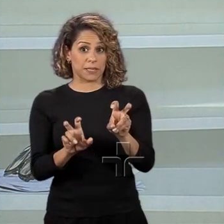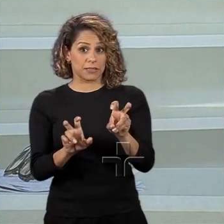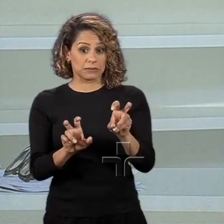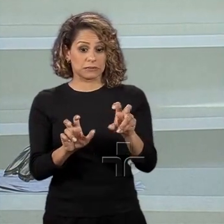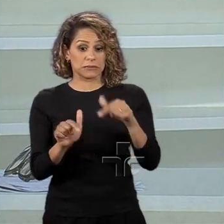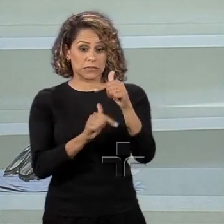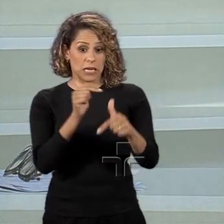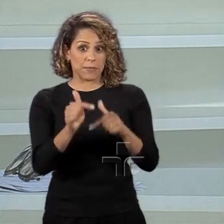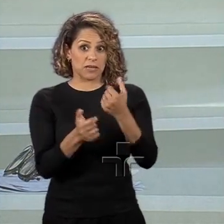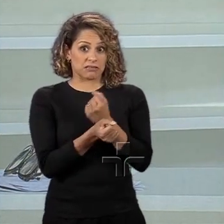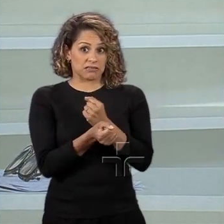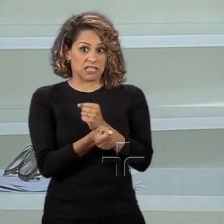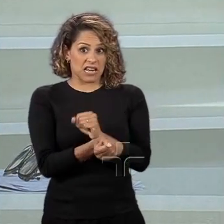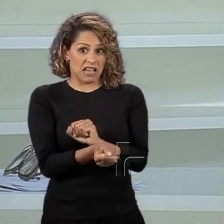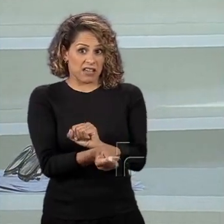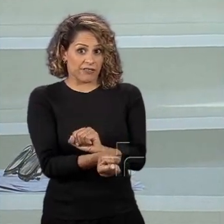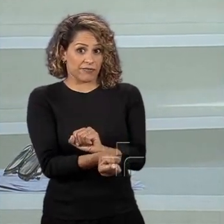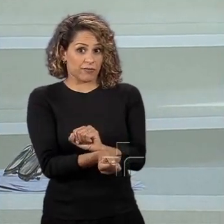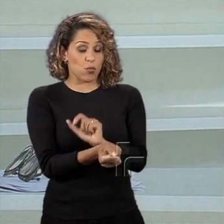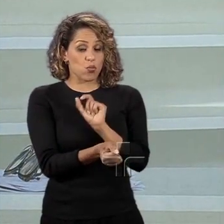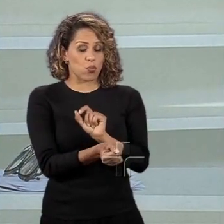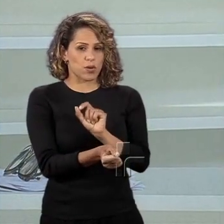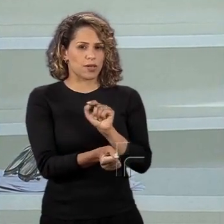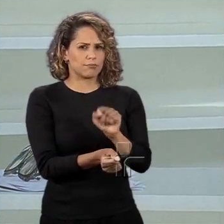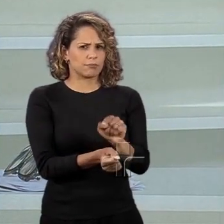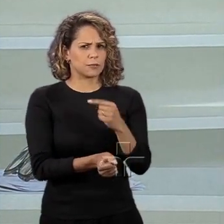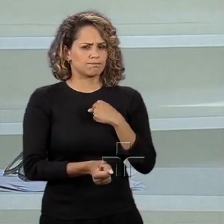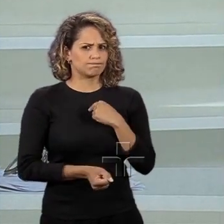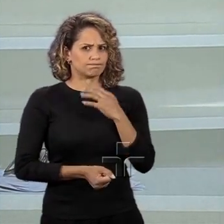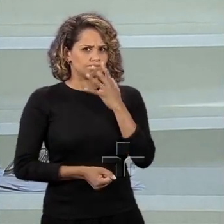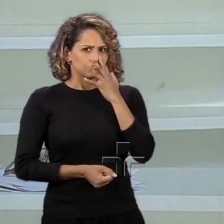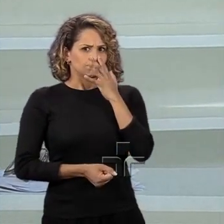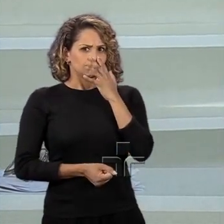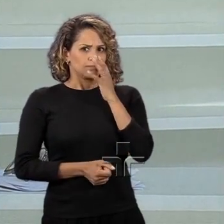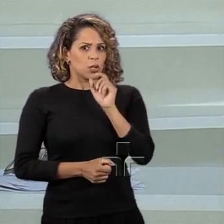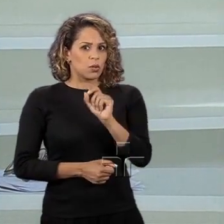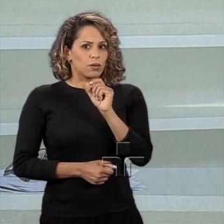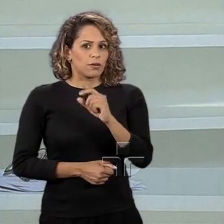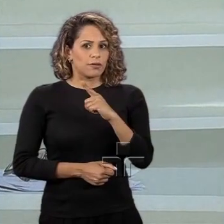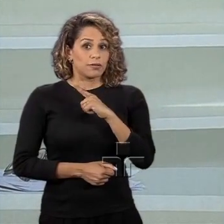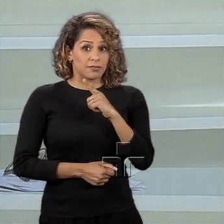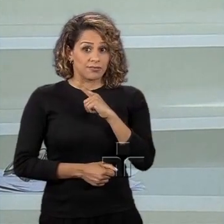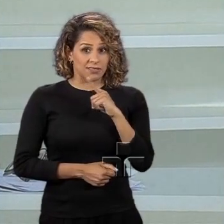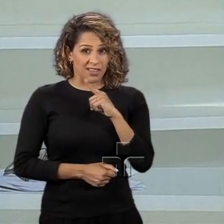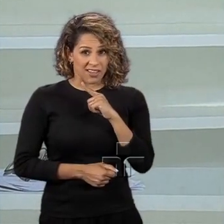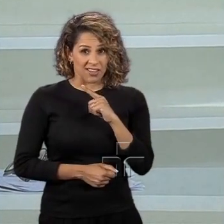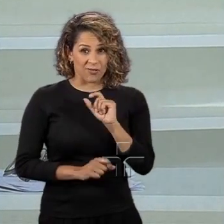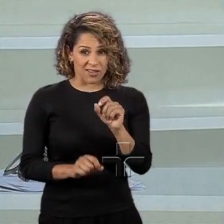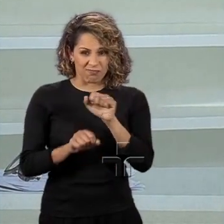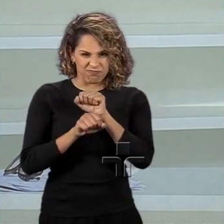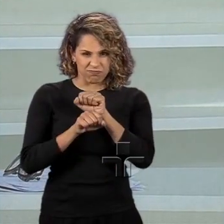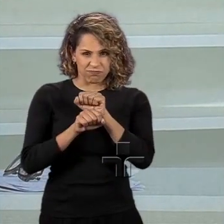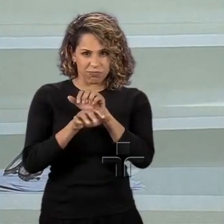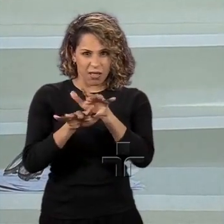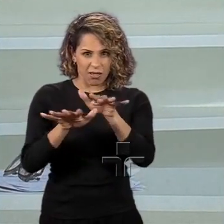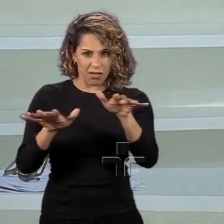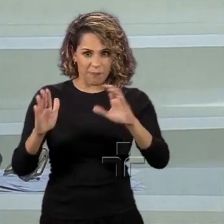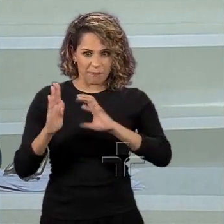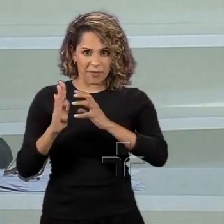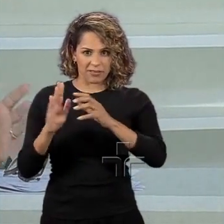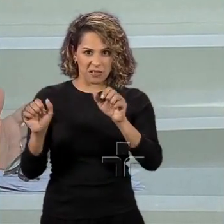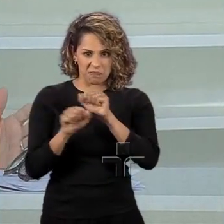indignada e, ao mesmo tempo, surpresa e com a eficiência da blogosfera petista. Eles são competentes. Se você